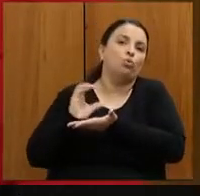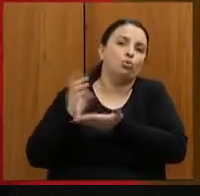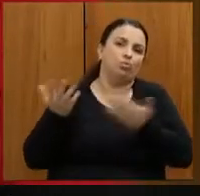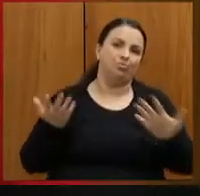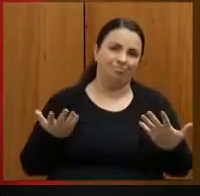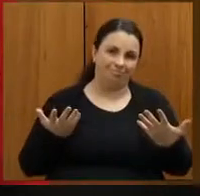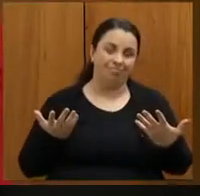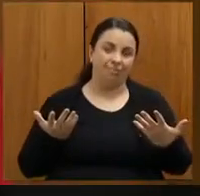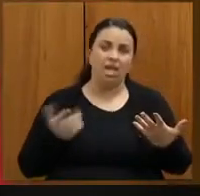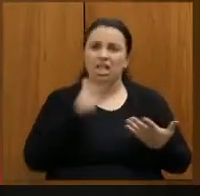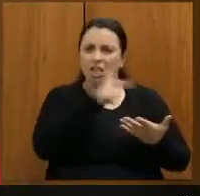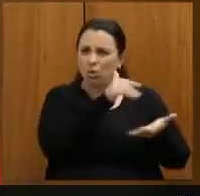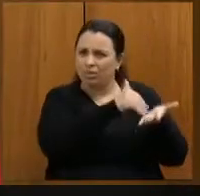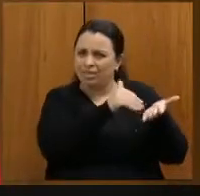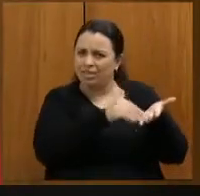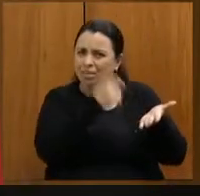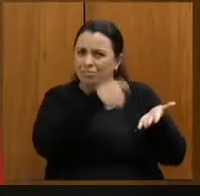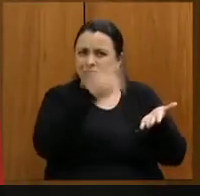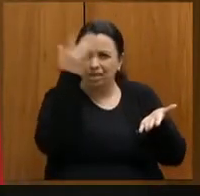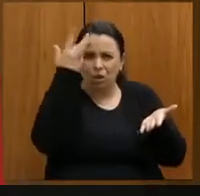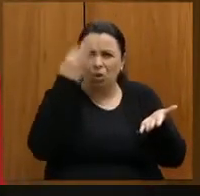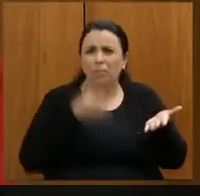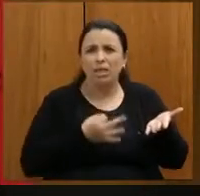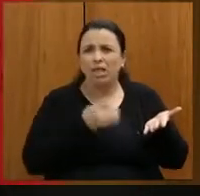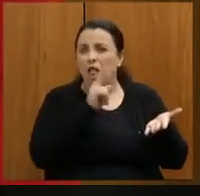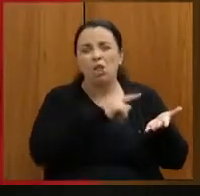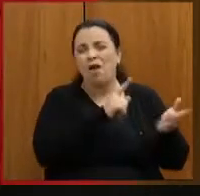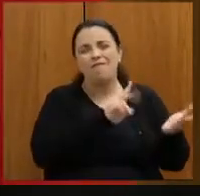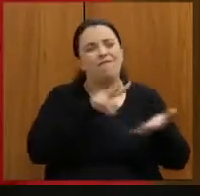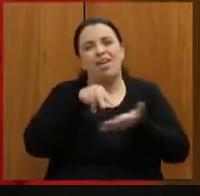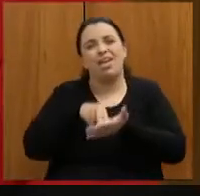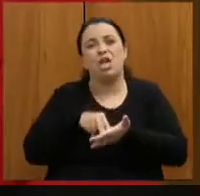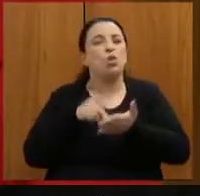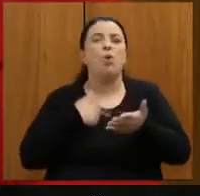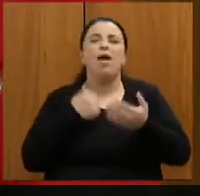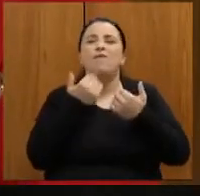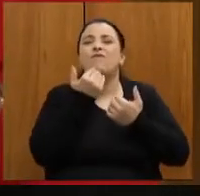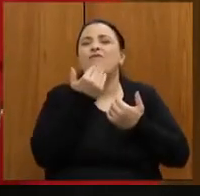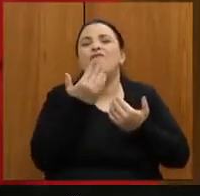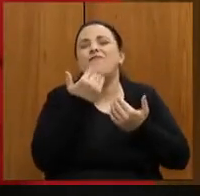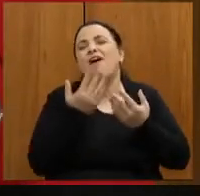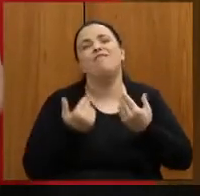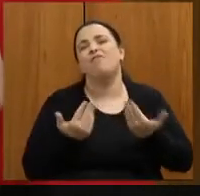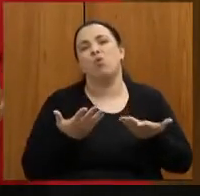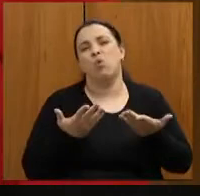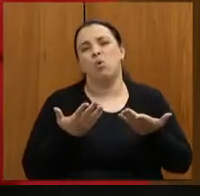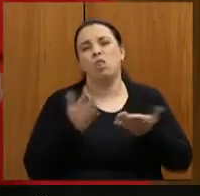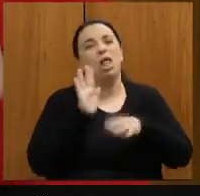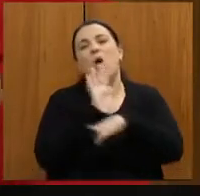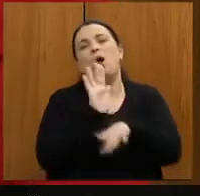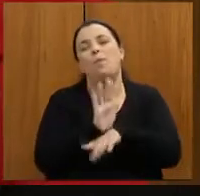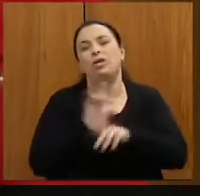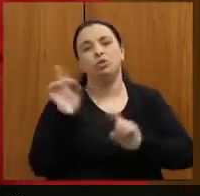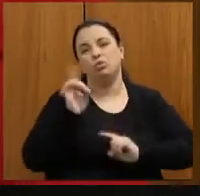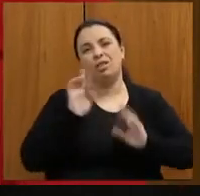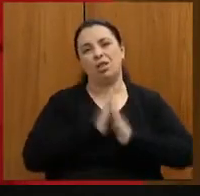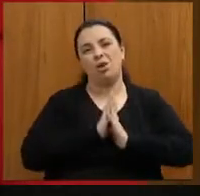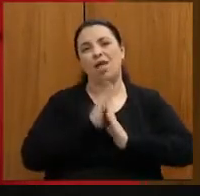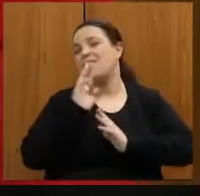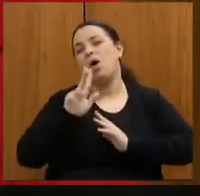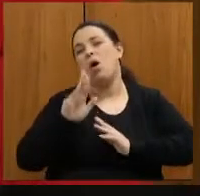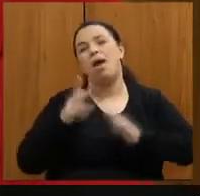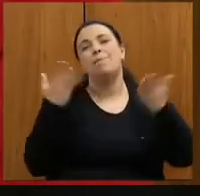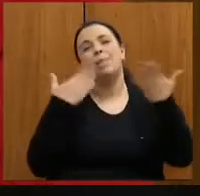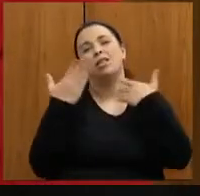fazer favor não estão vindo aqui para bater papo com deputado não estão vindo aqui para selecionar as questões que eles queiram